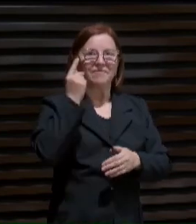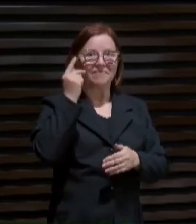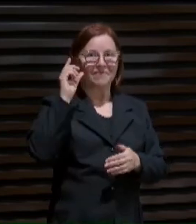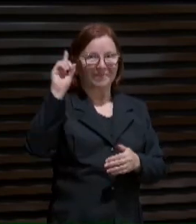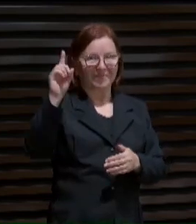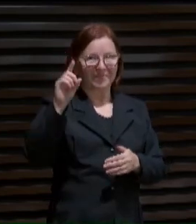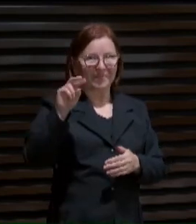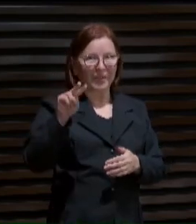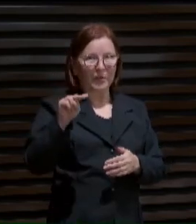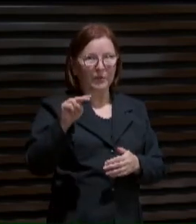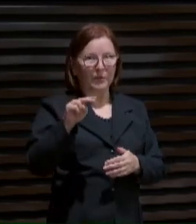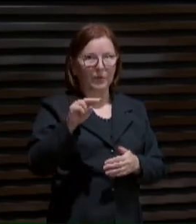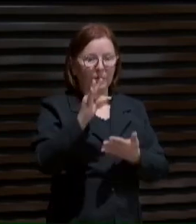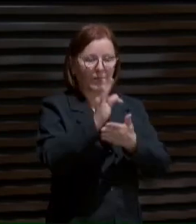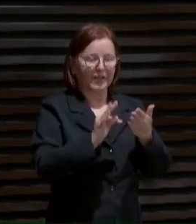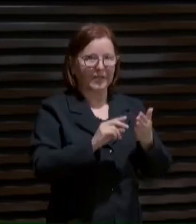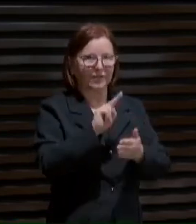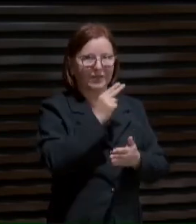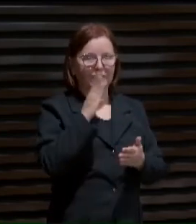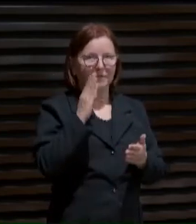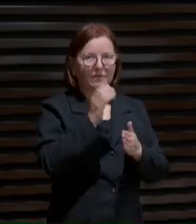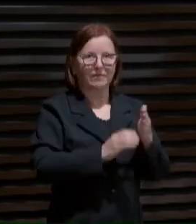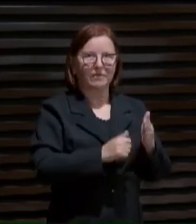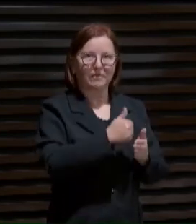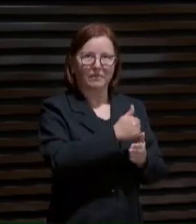texto de Hebreus Capítulo 12